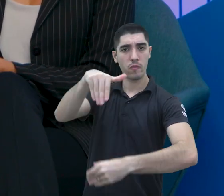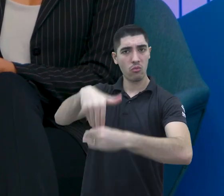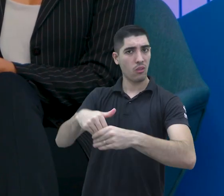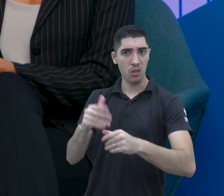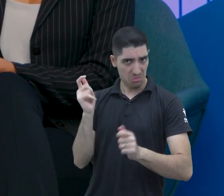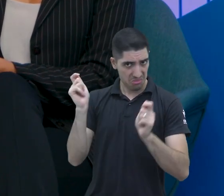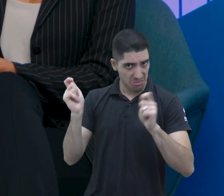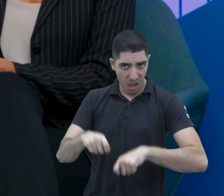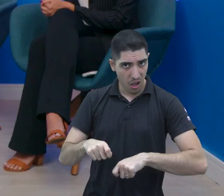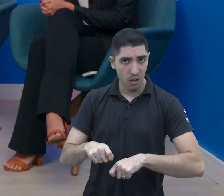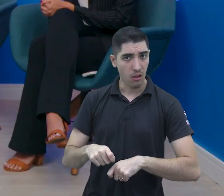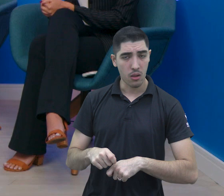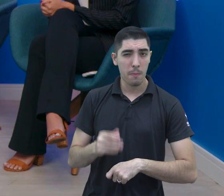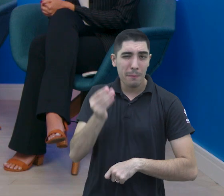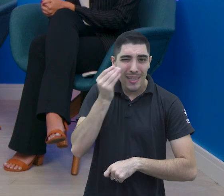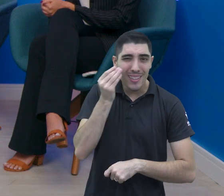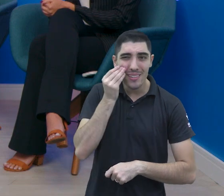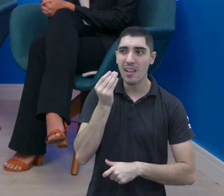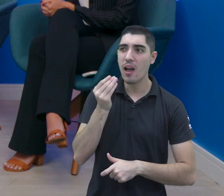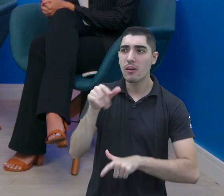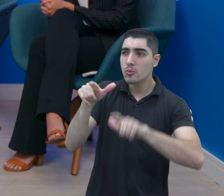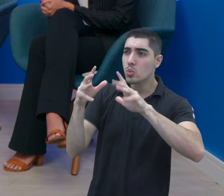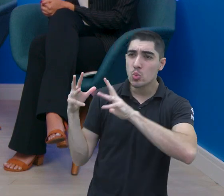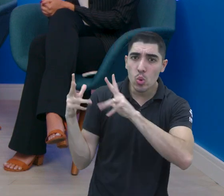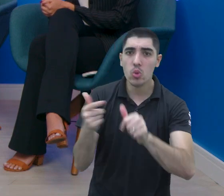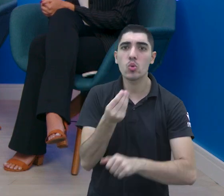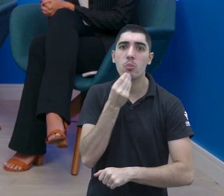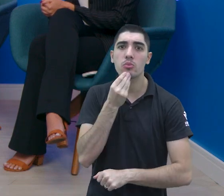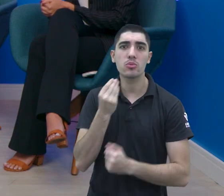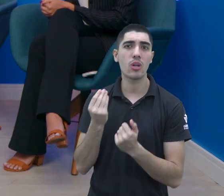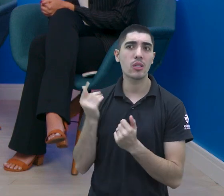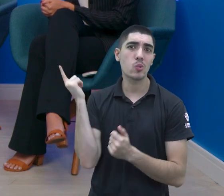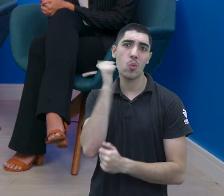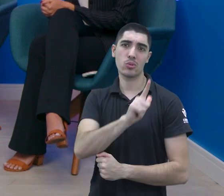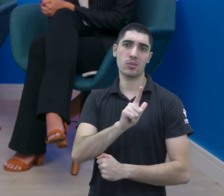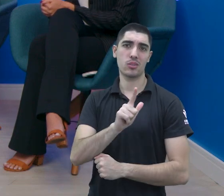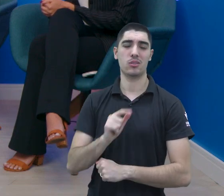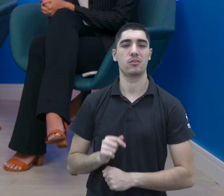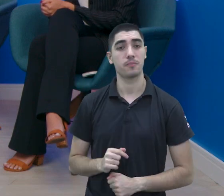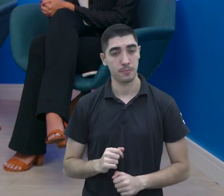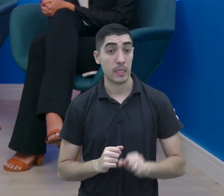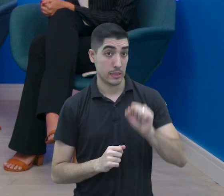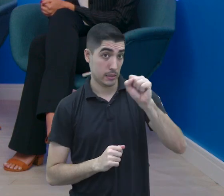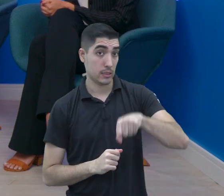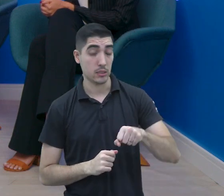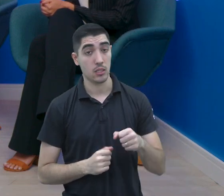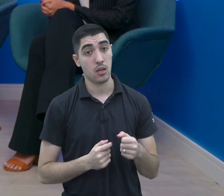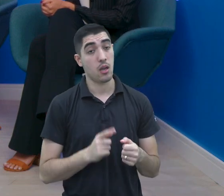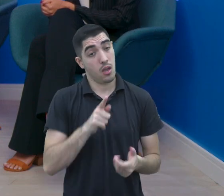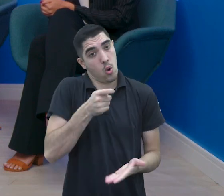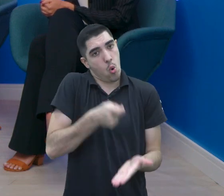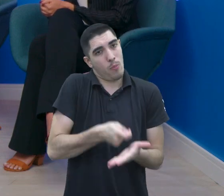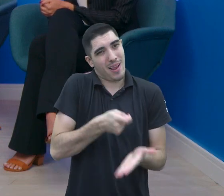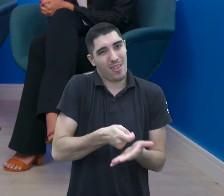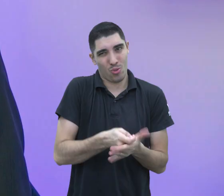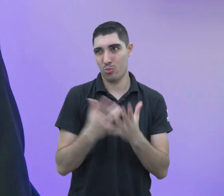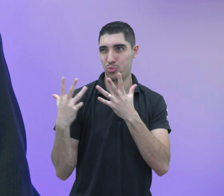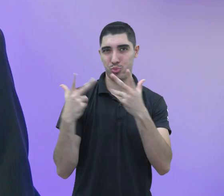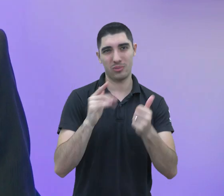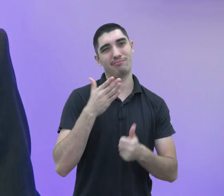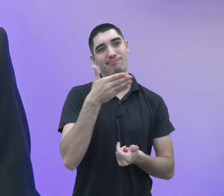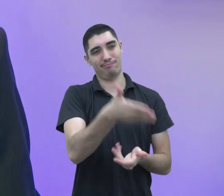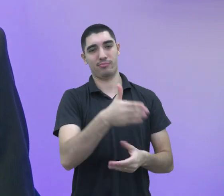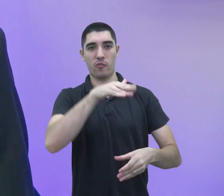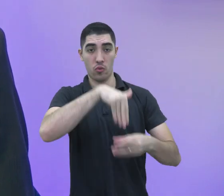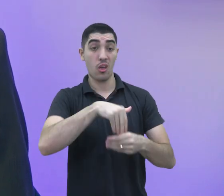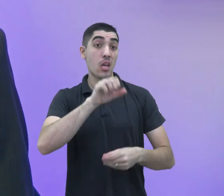simples o ato de ir votar. Né? Simplificar ao máximo esse processo para o eleitor, né? Sim, é um ato obrigatório, né? As pessoas são obrigadas a ir